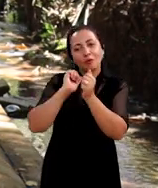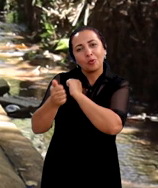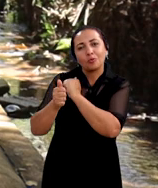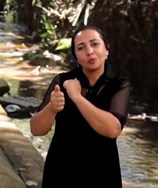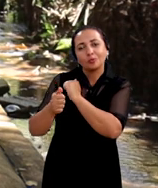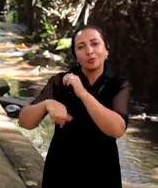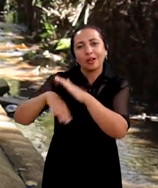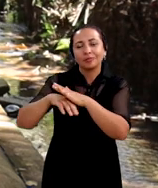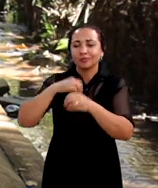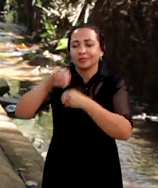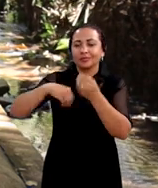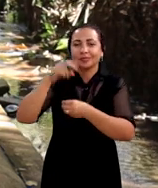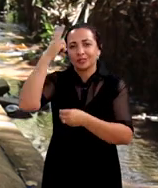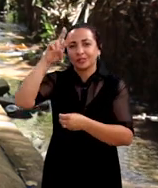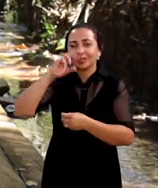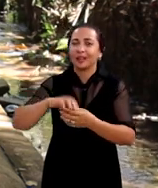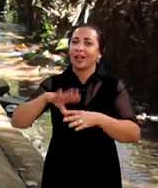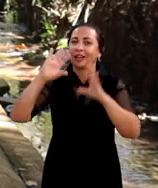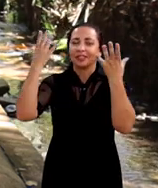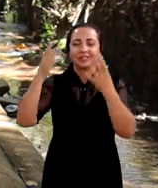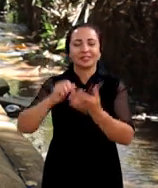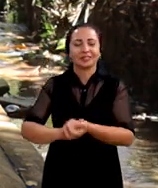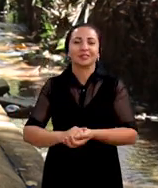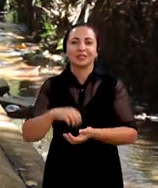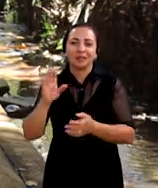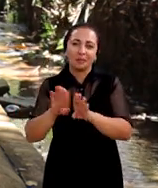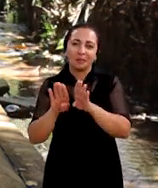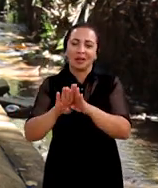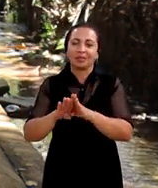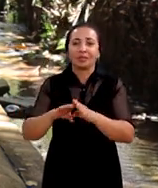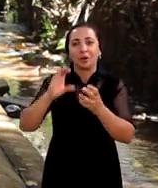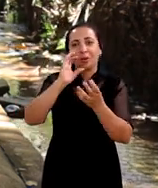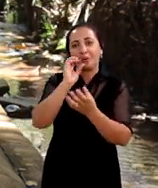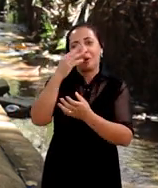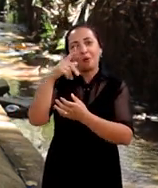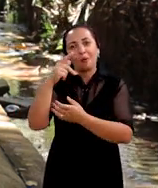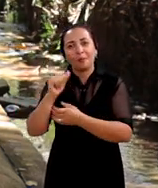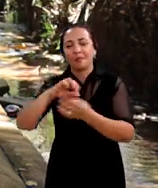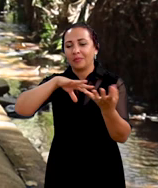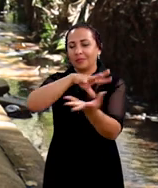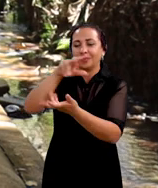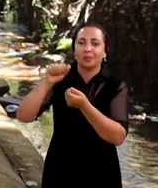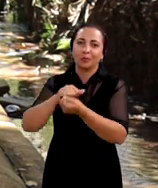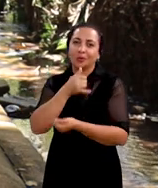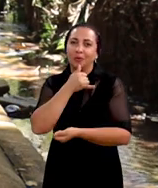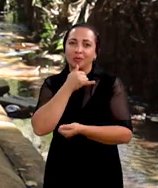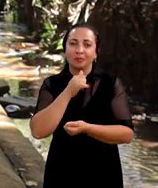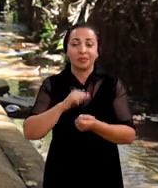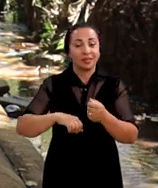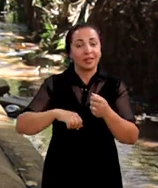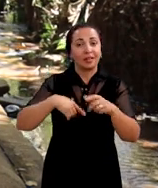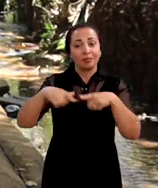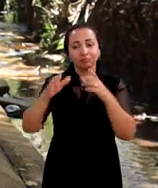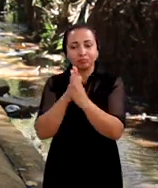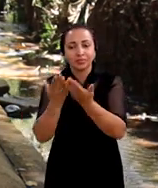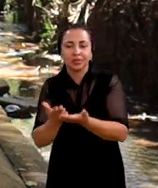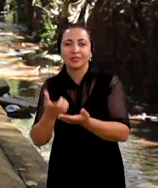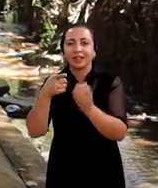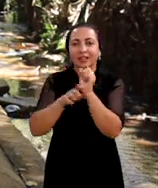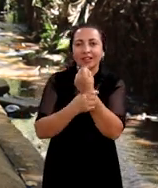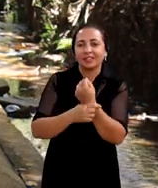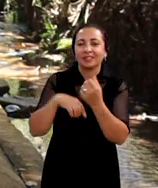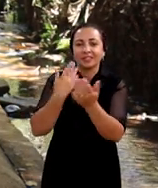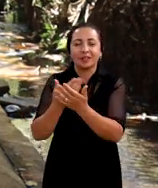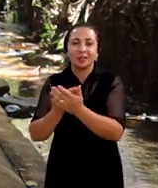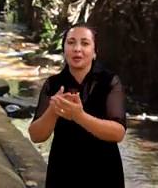Futebol mistura eventos históricos a grandes momentos do futebol, como as Copas do Mundo, por exemplo. O instrumento garante aulas mais